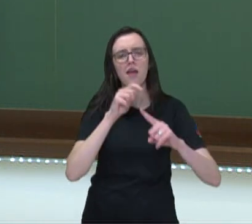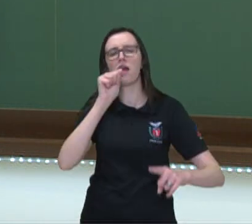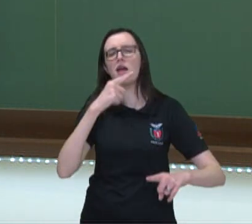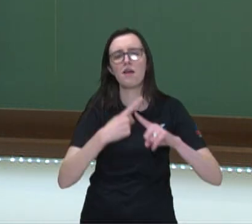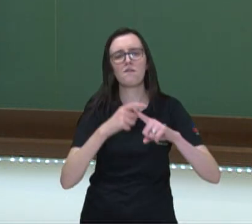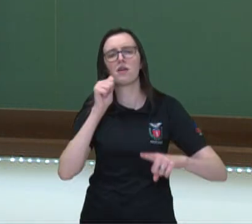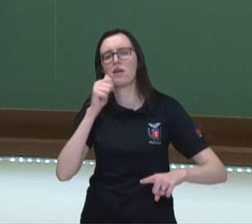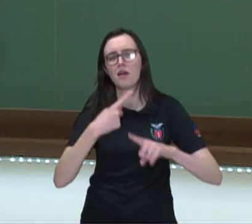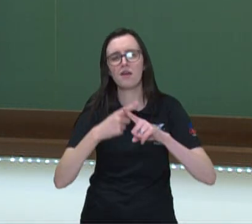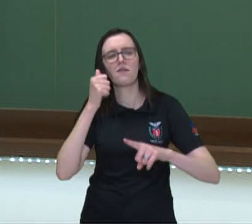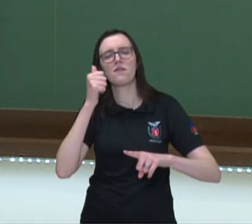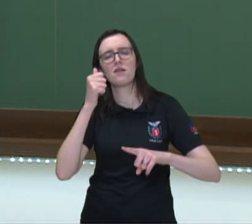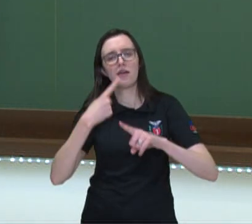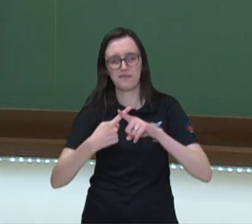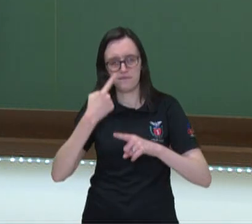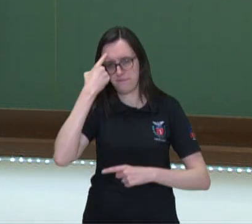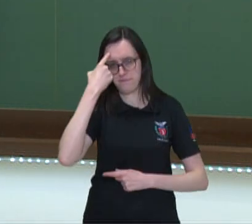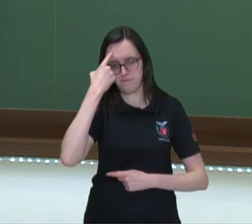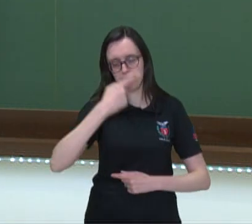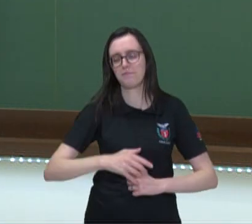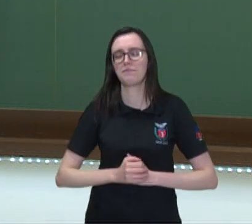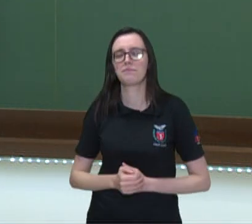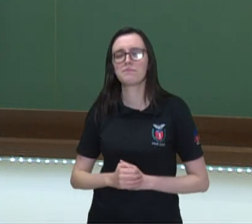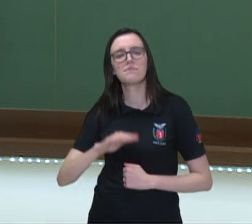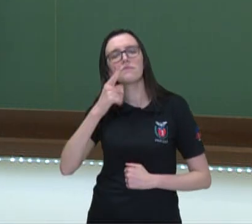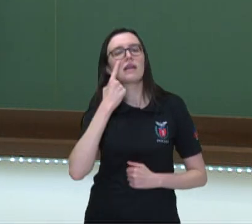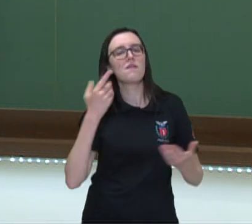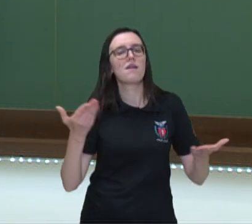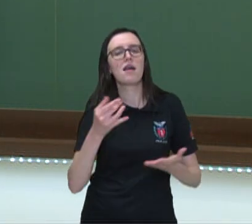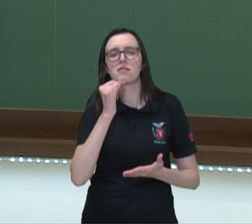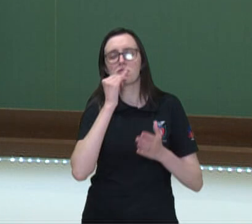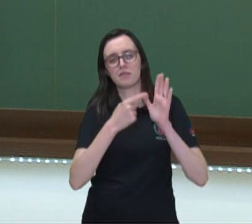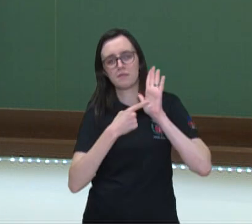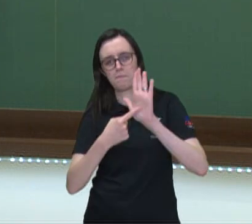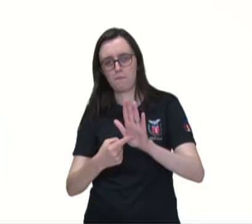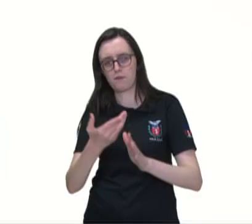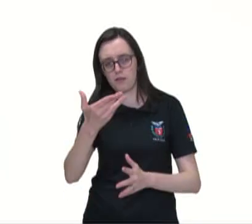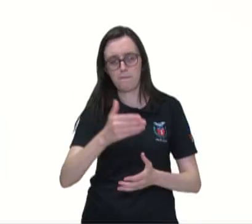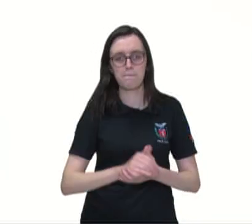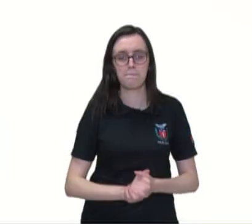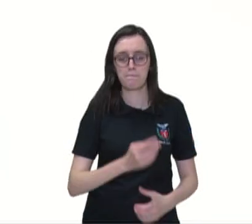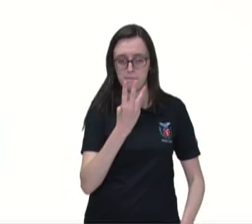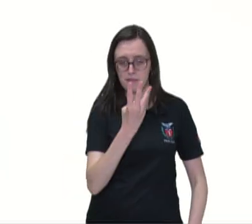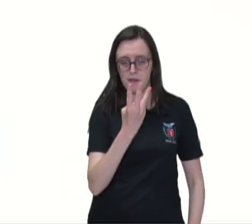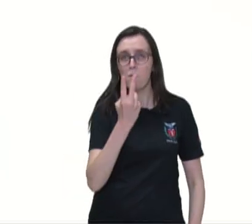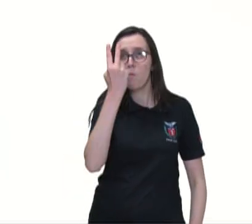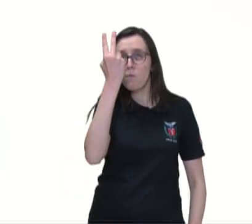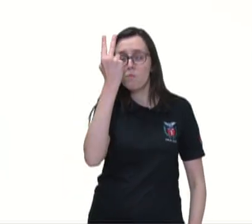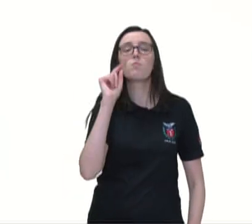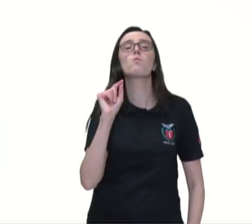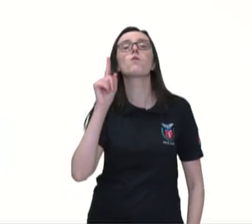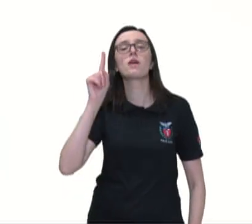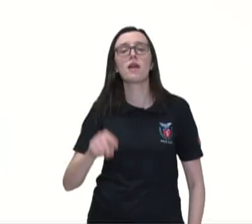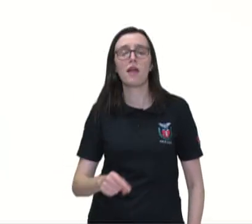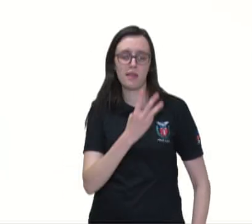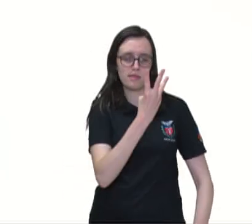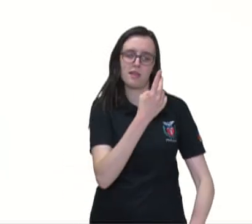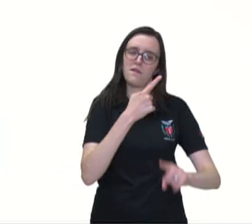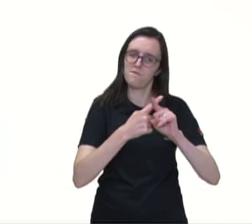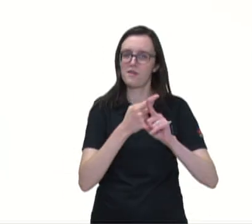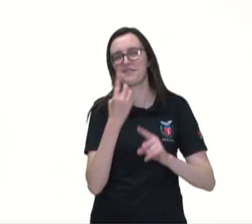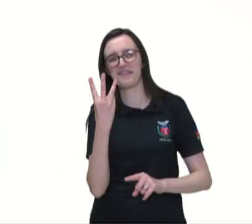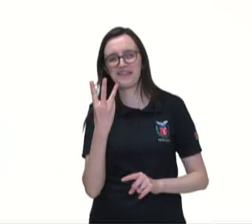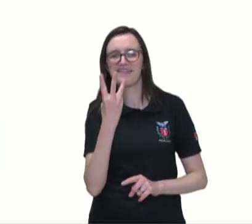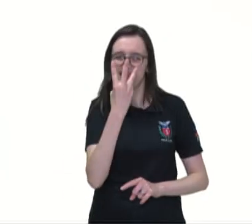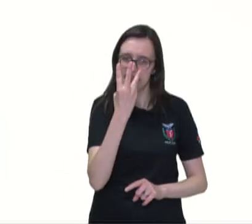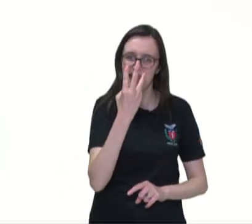n fatores. Tá bom? Dá uma olhadinha nos exemplos lá para mim. 3 ao quadrado é o quê? 3 vezes 3, que dá